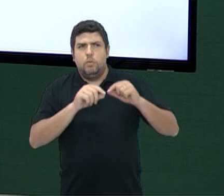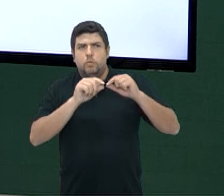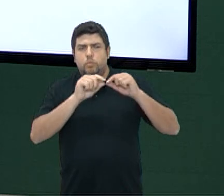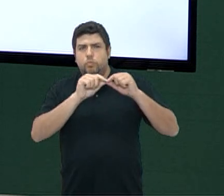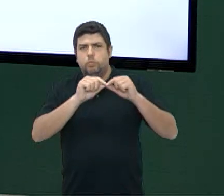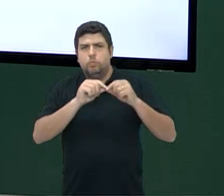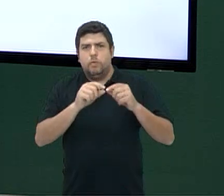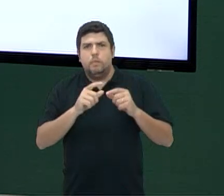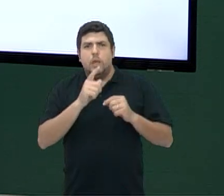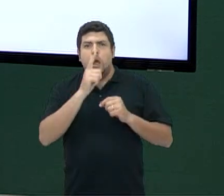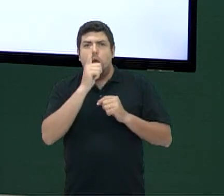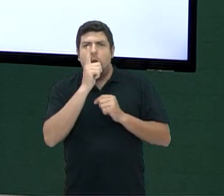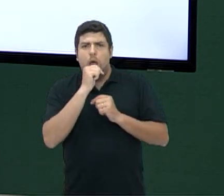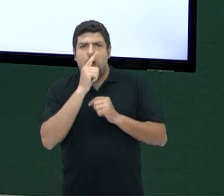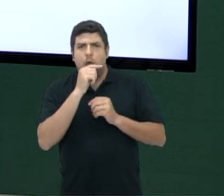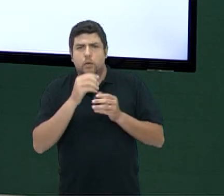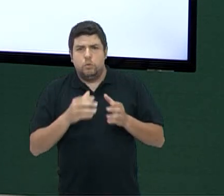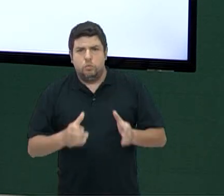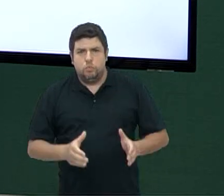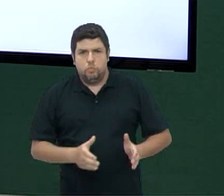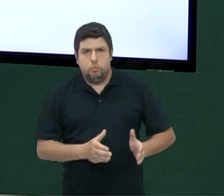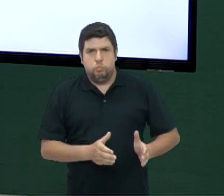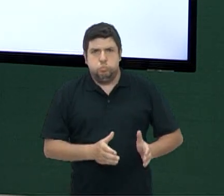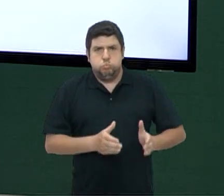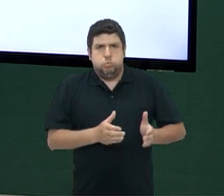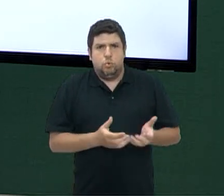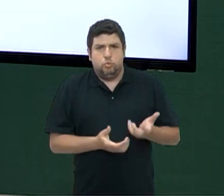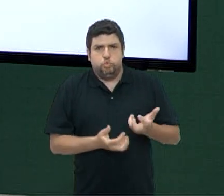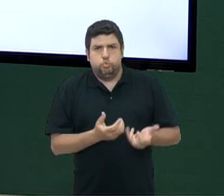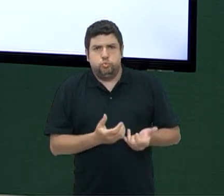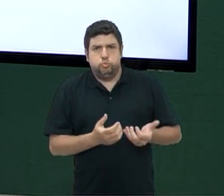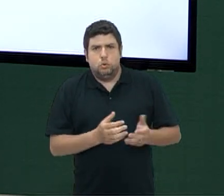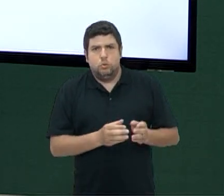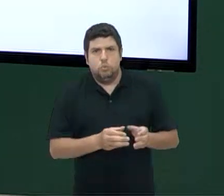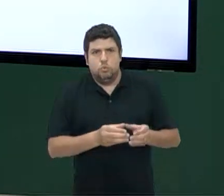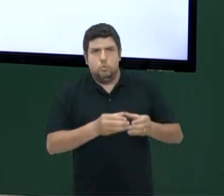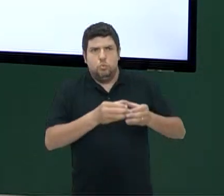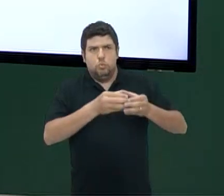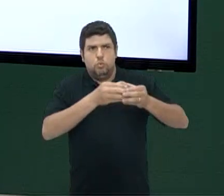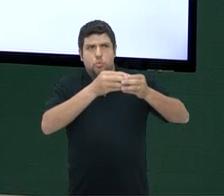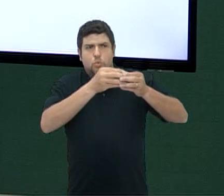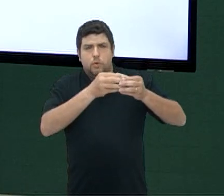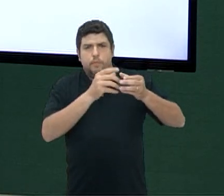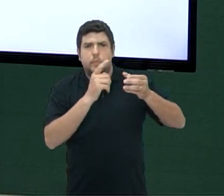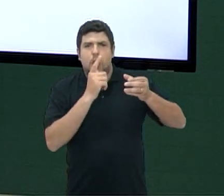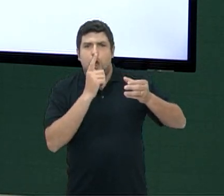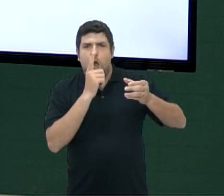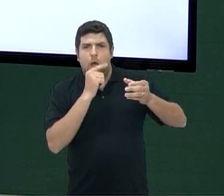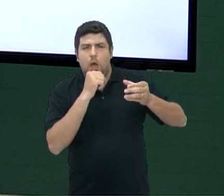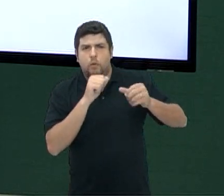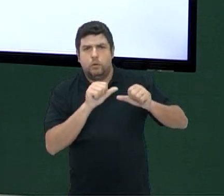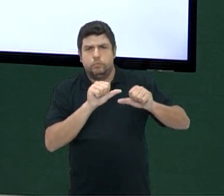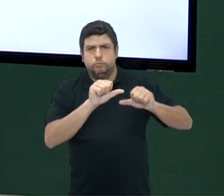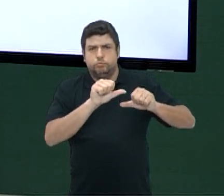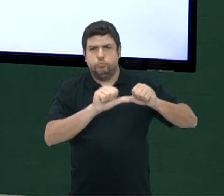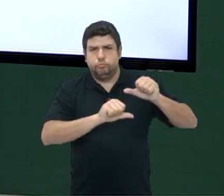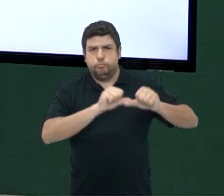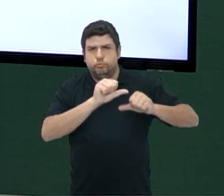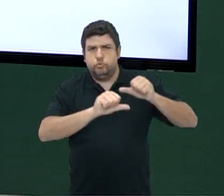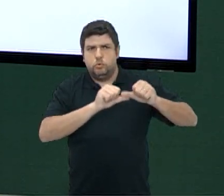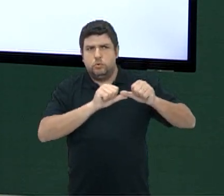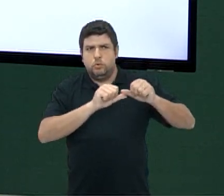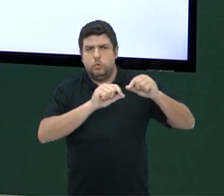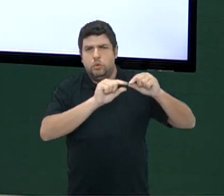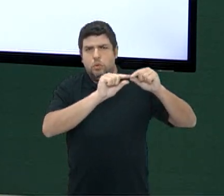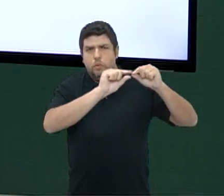aquecida, muda de estado, passando da fase líquida para a fase gasosa, segue pela